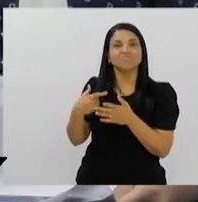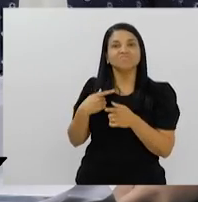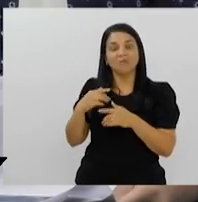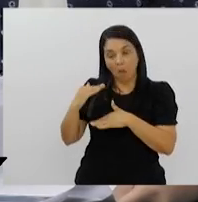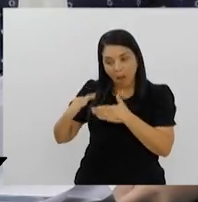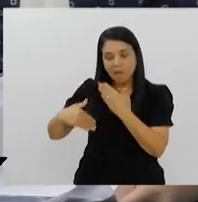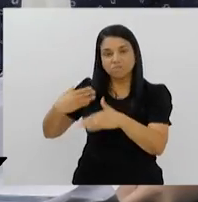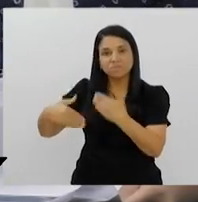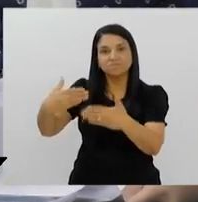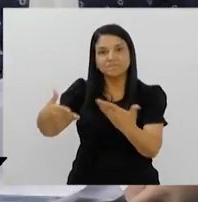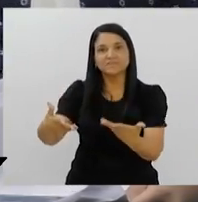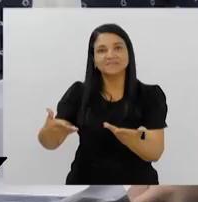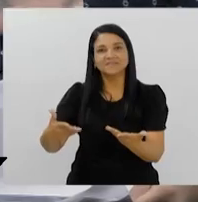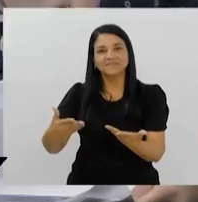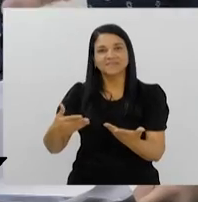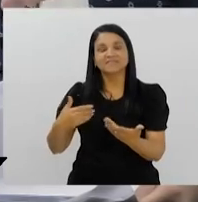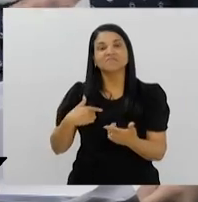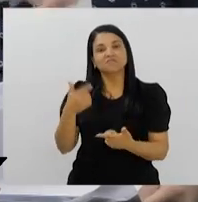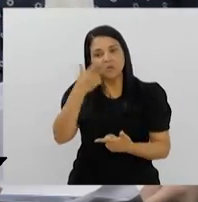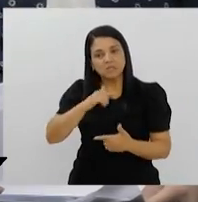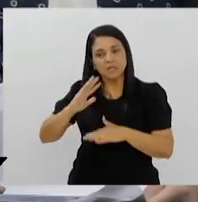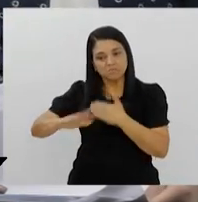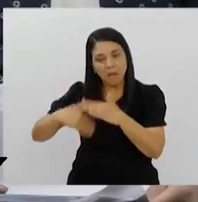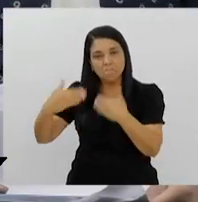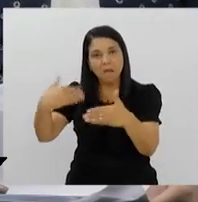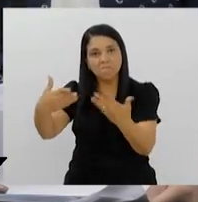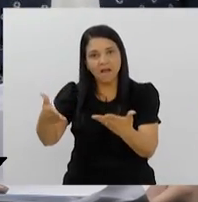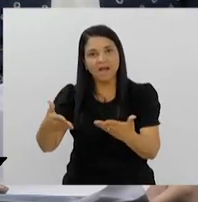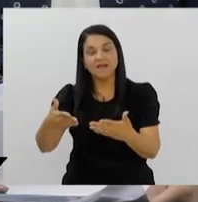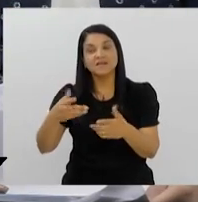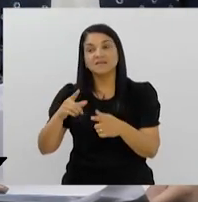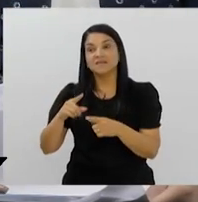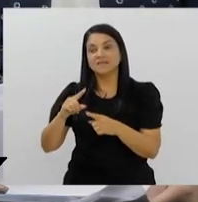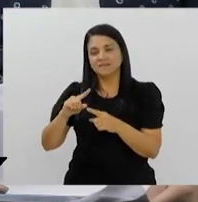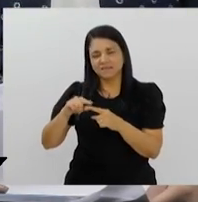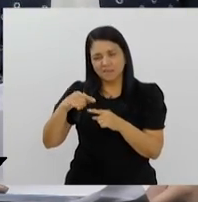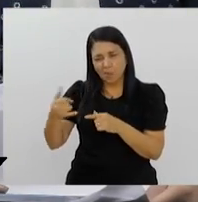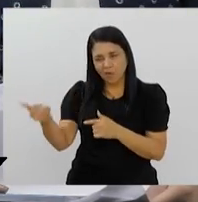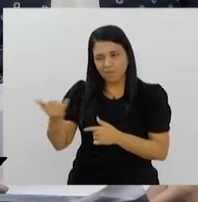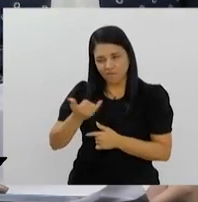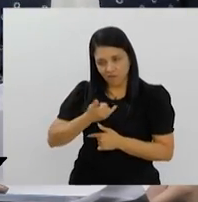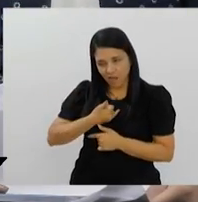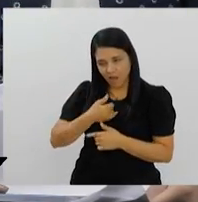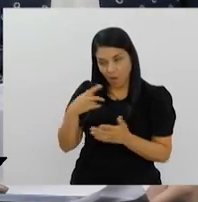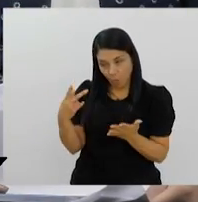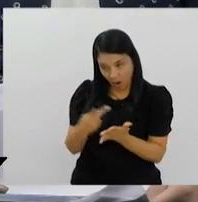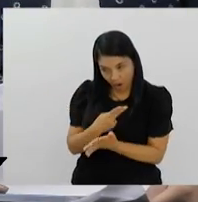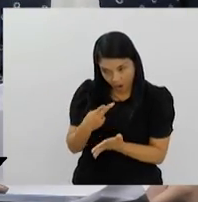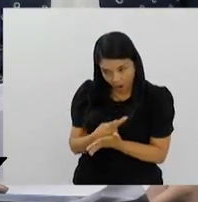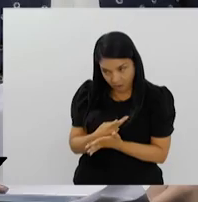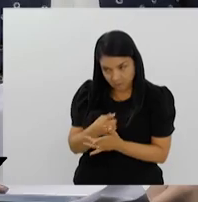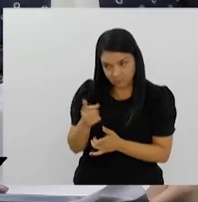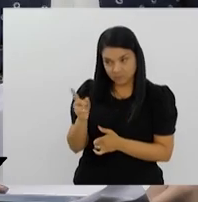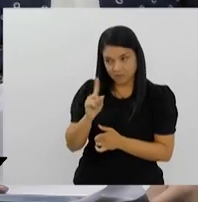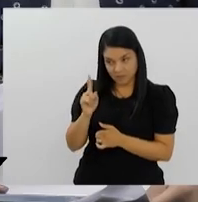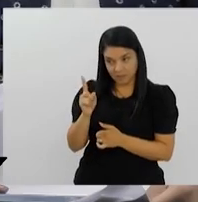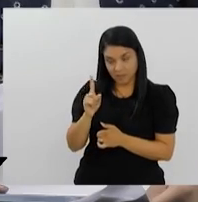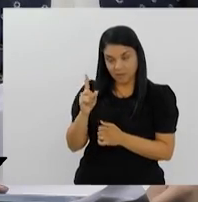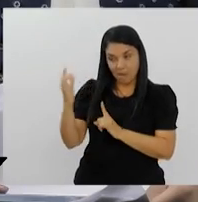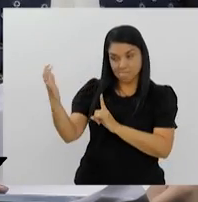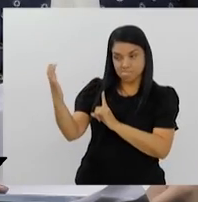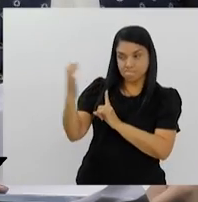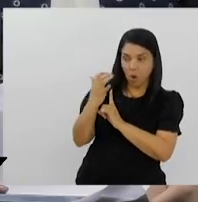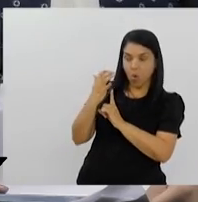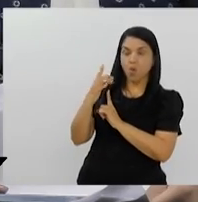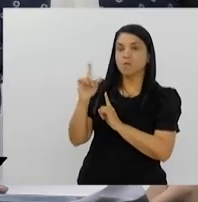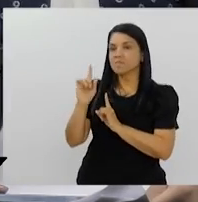dando Então tá bom nós vamos então avançar mais um pouco depois não me vem a dizer que eu tô fazendo errado não me venha jogar pressão em cima